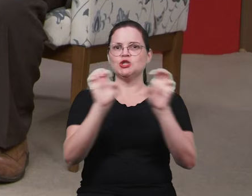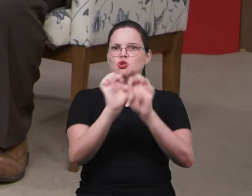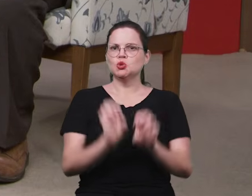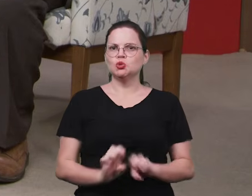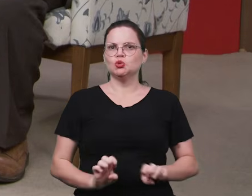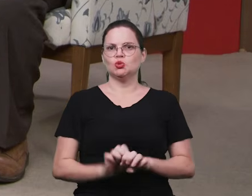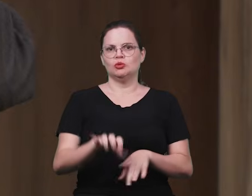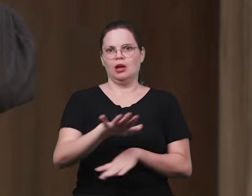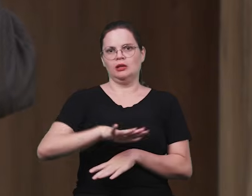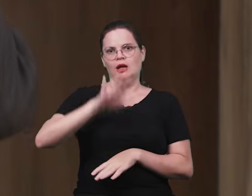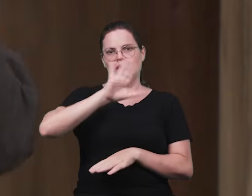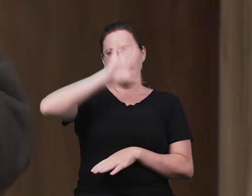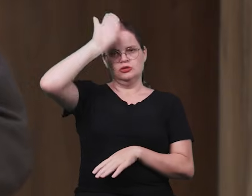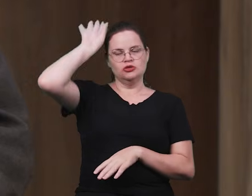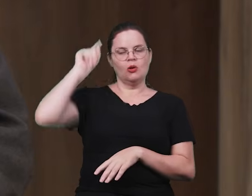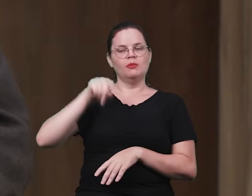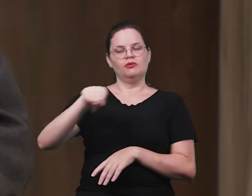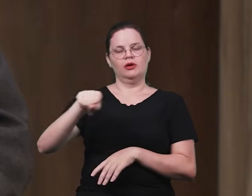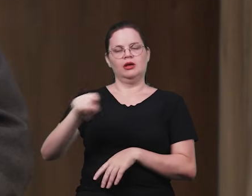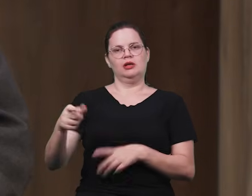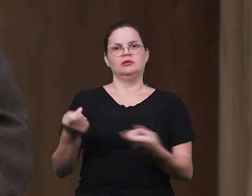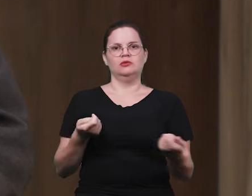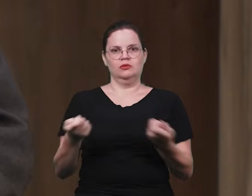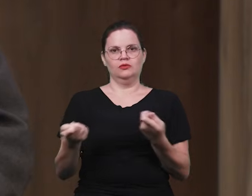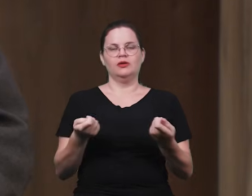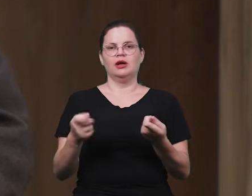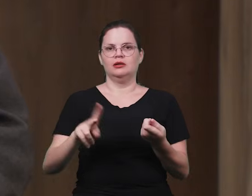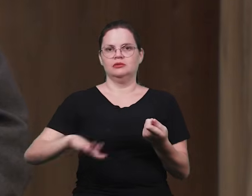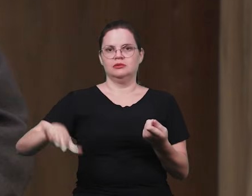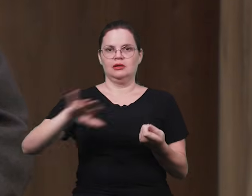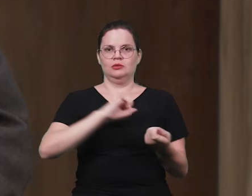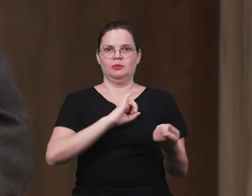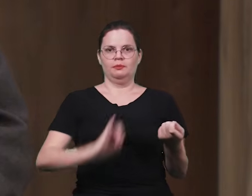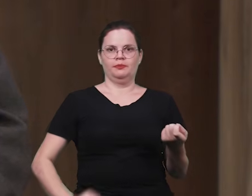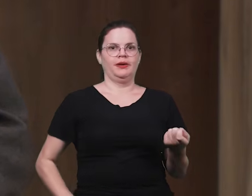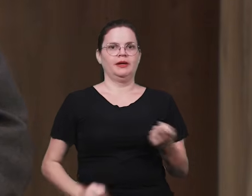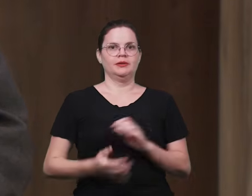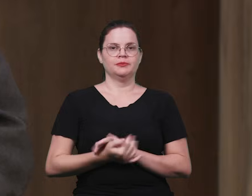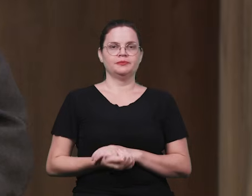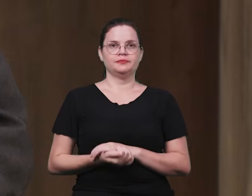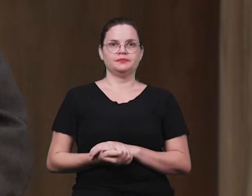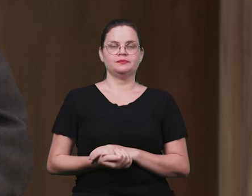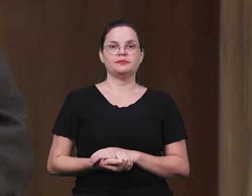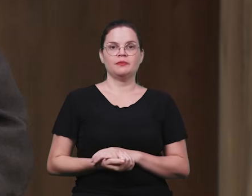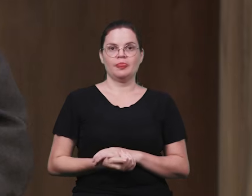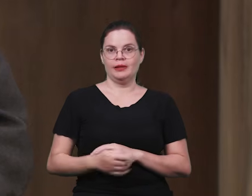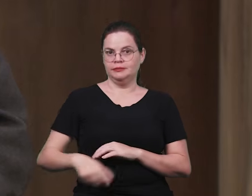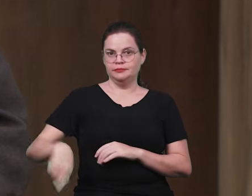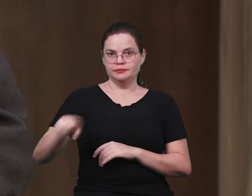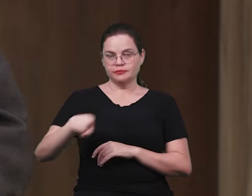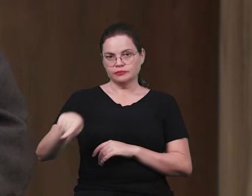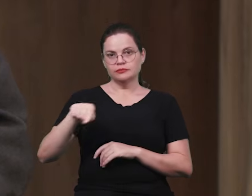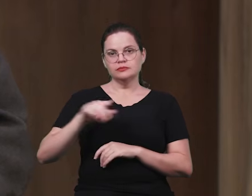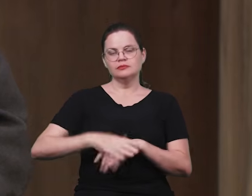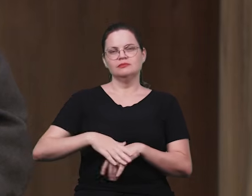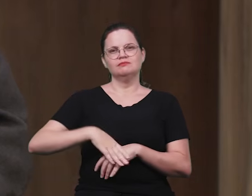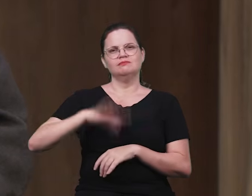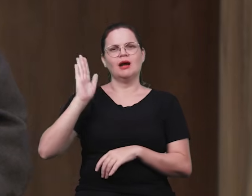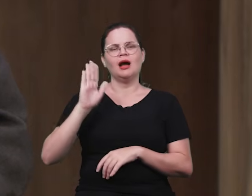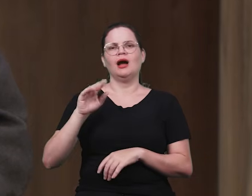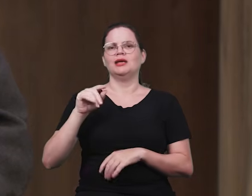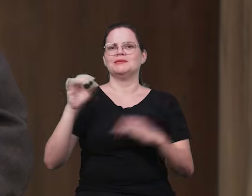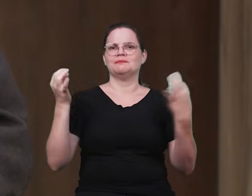assim, foi o governo, dentre todos eles, o